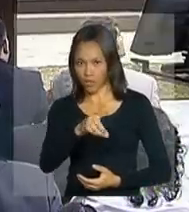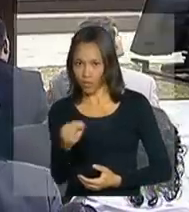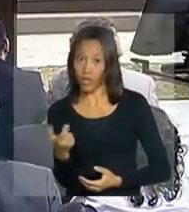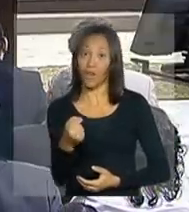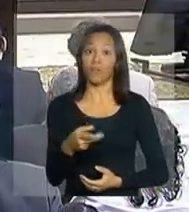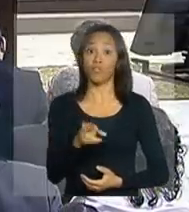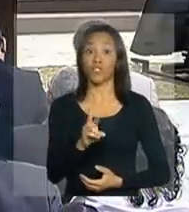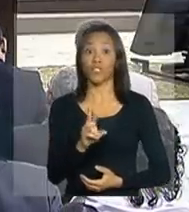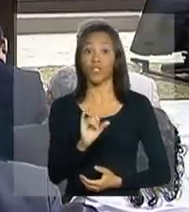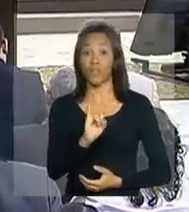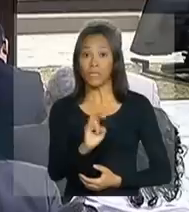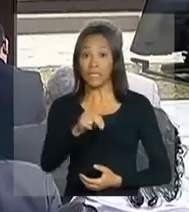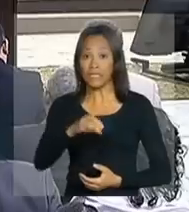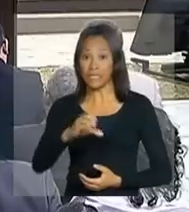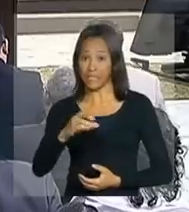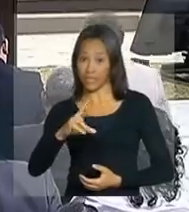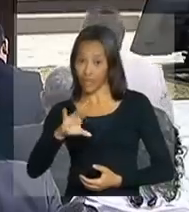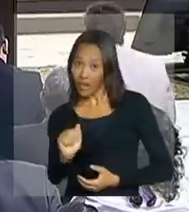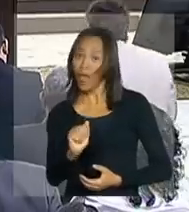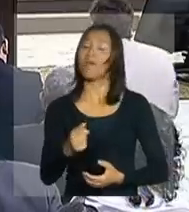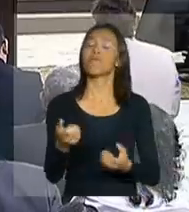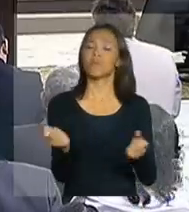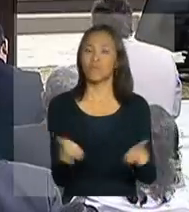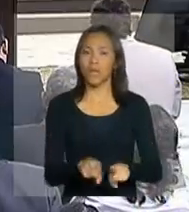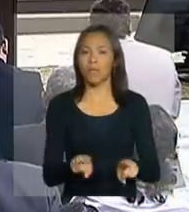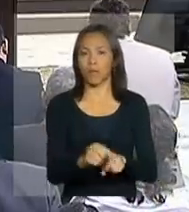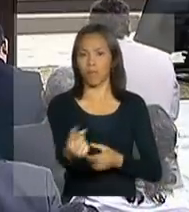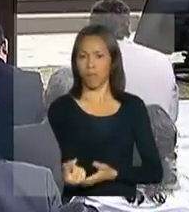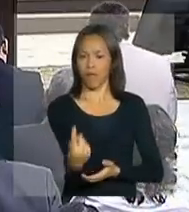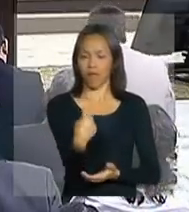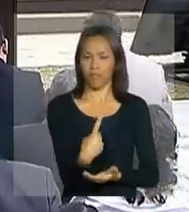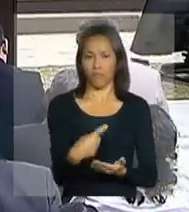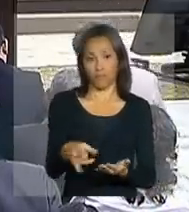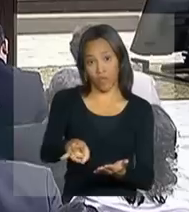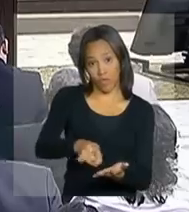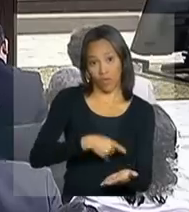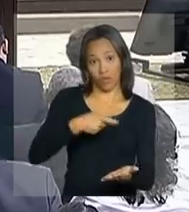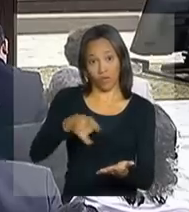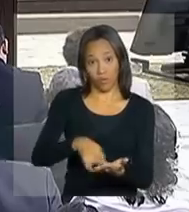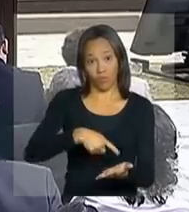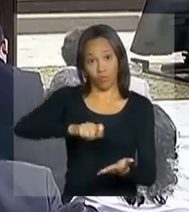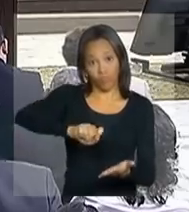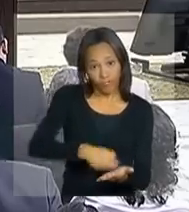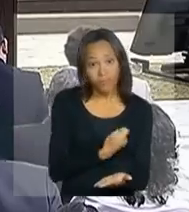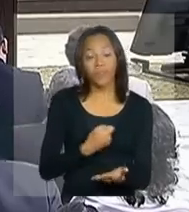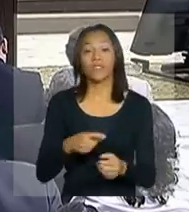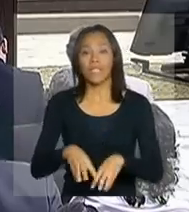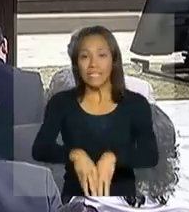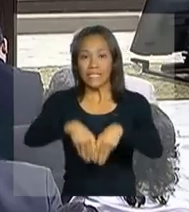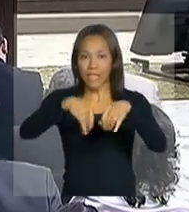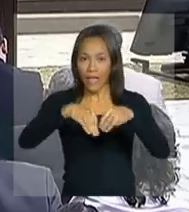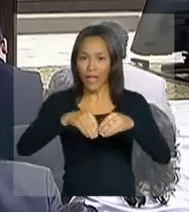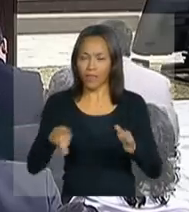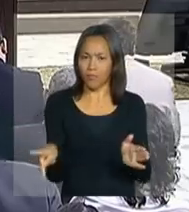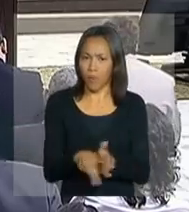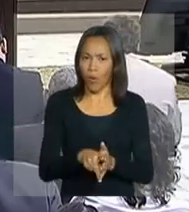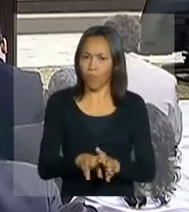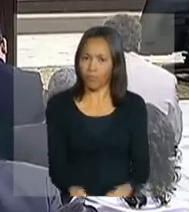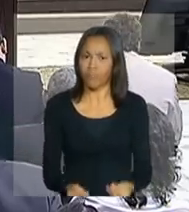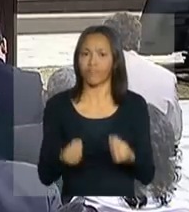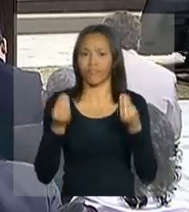agrária in Incra a proceder à assinatura dos títulos de domínio de reconhecimento definitivo do território